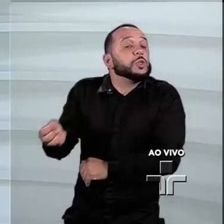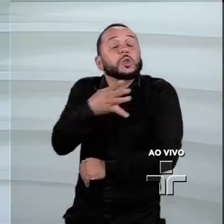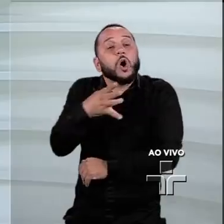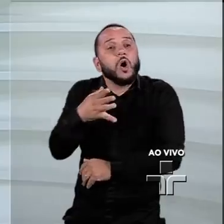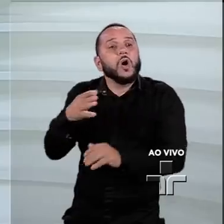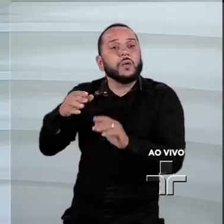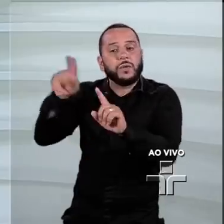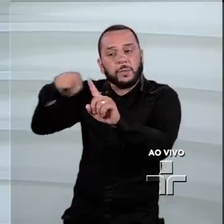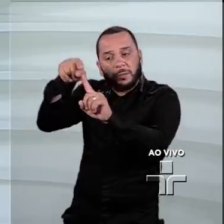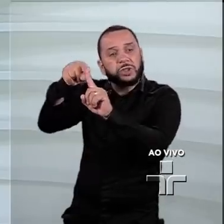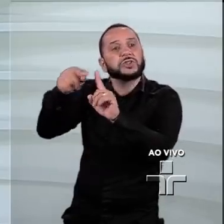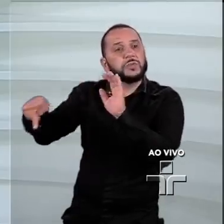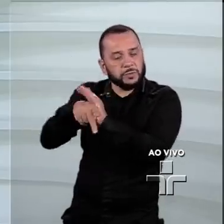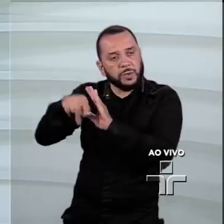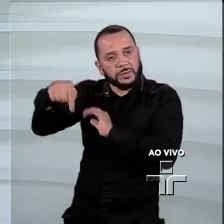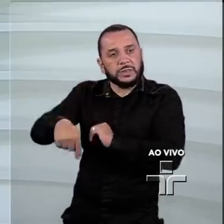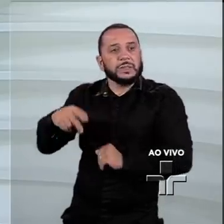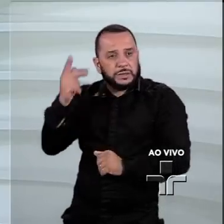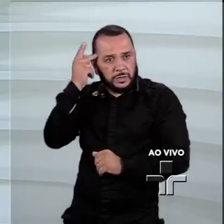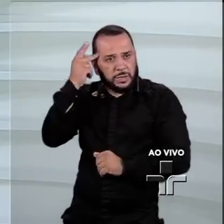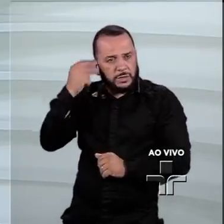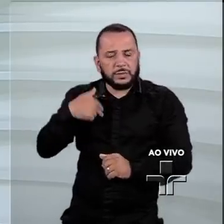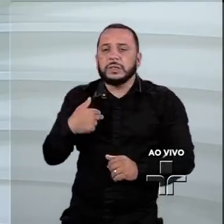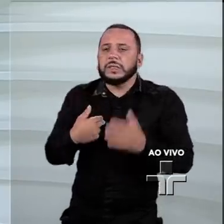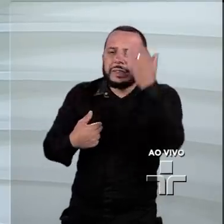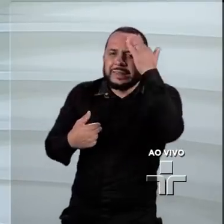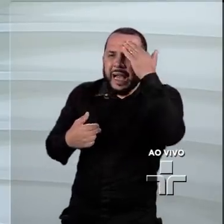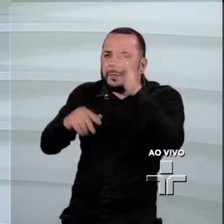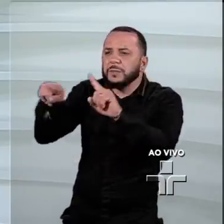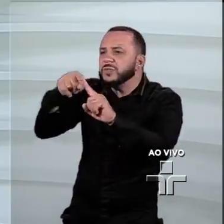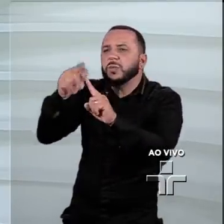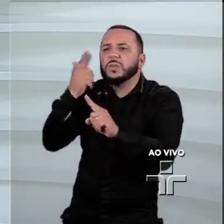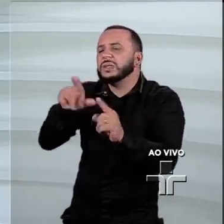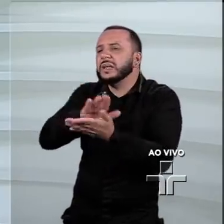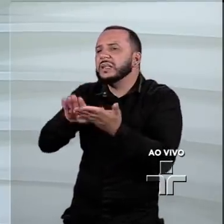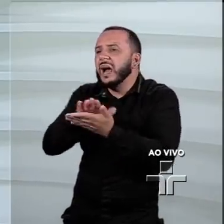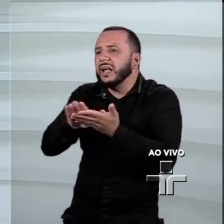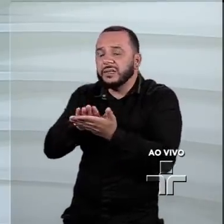novas metas da cidade de São Paulo. Já sabe que metas não vão ser atingidas? Por exemplo, a quantidade de